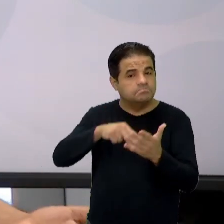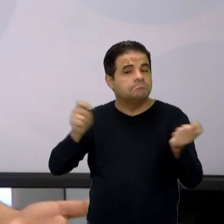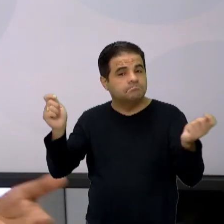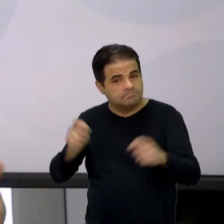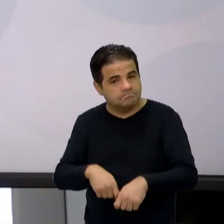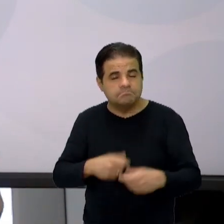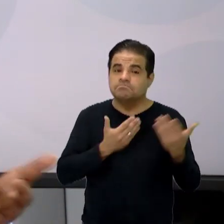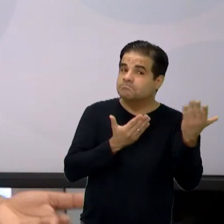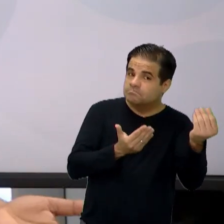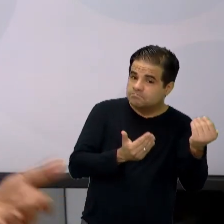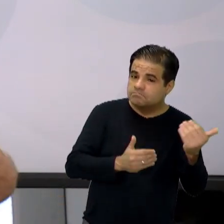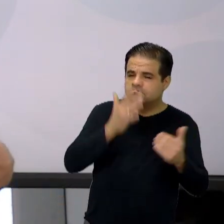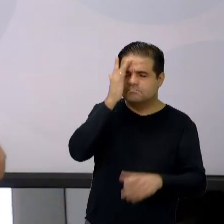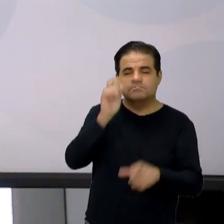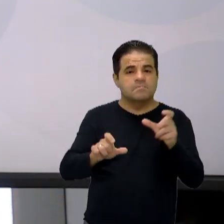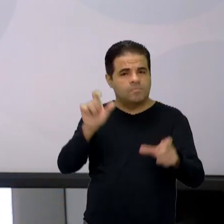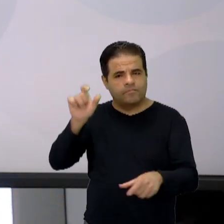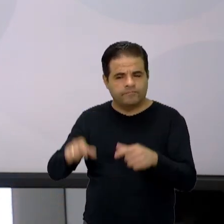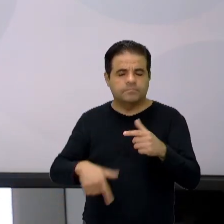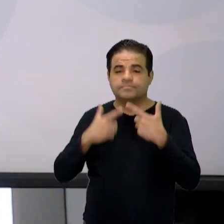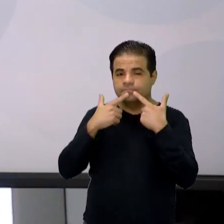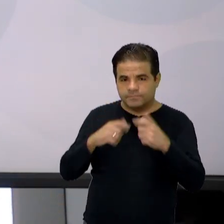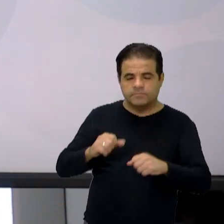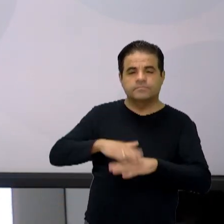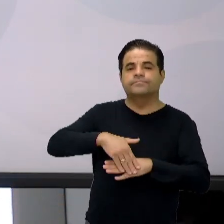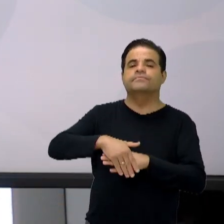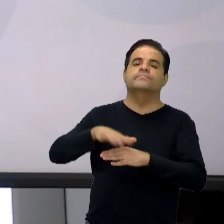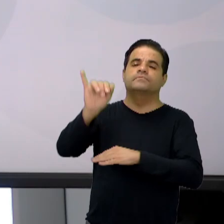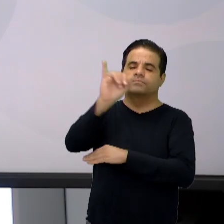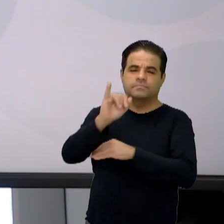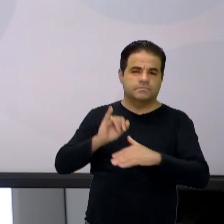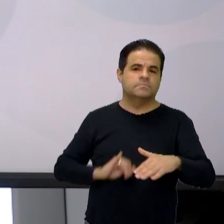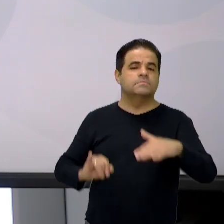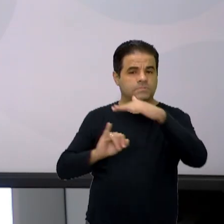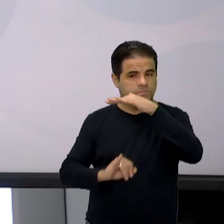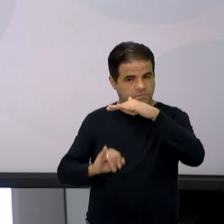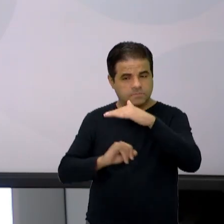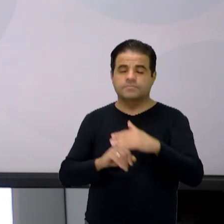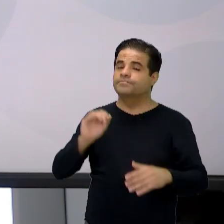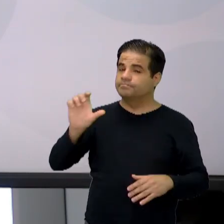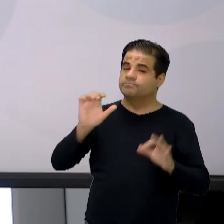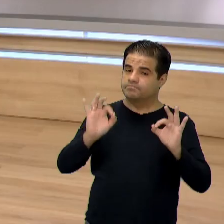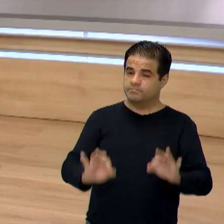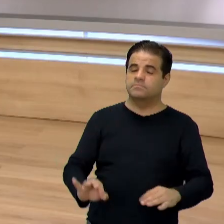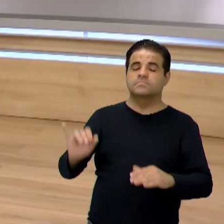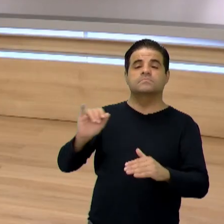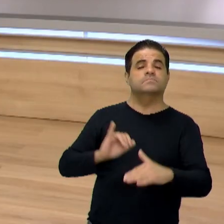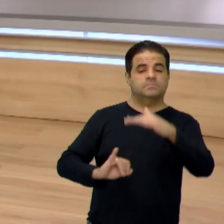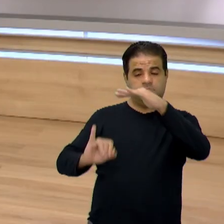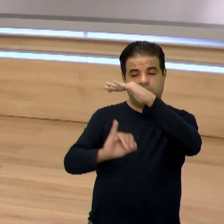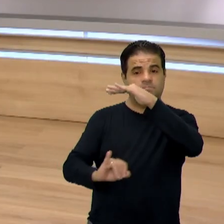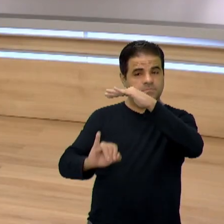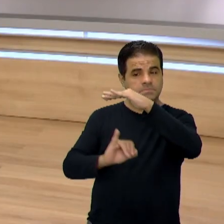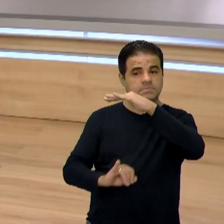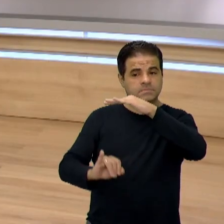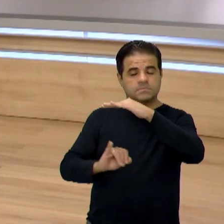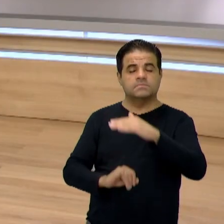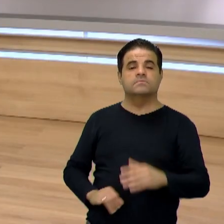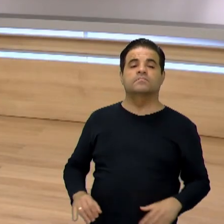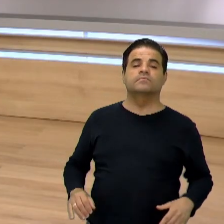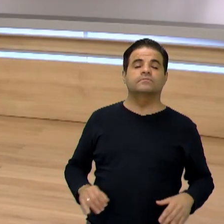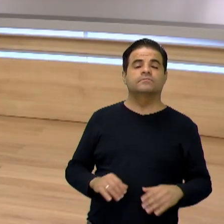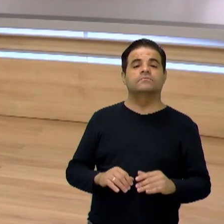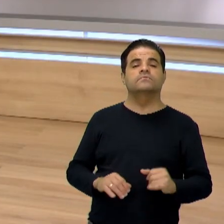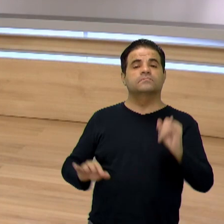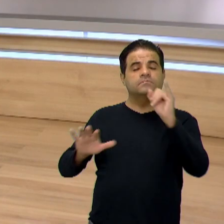ser jovens, adolescentes, pessoas com uma linguagem mais informal. Vamos à resposta, é a C, informal, e a explicação é: a alternativa C